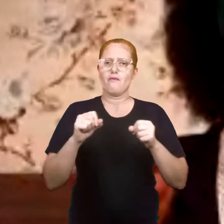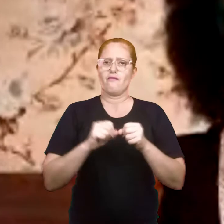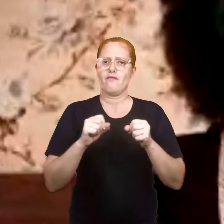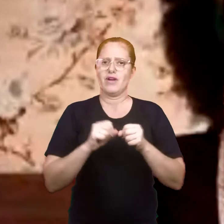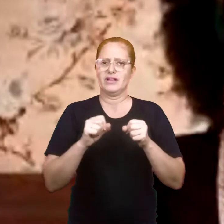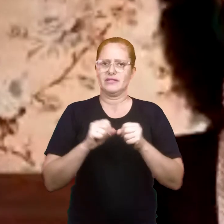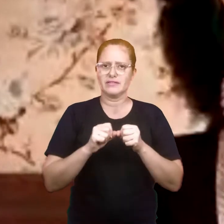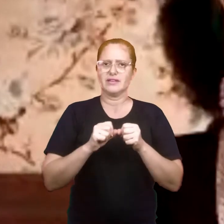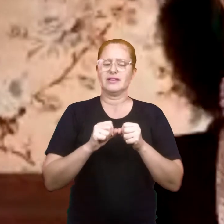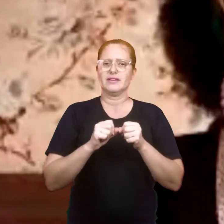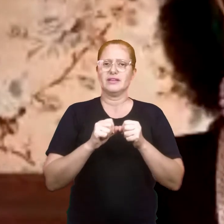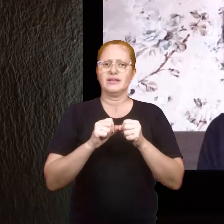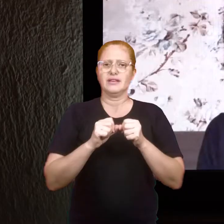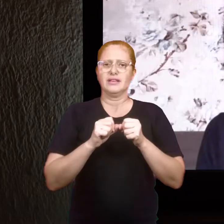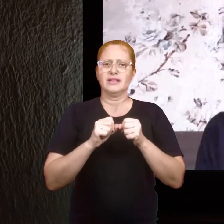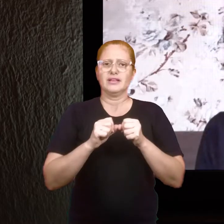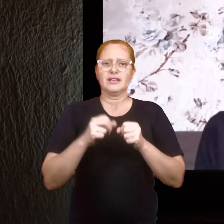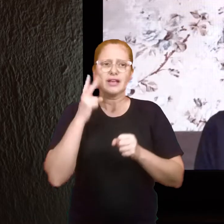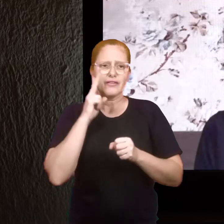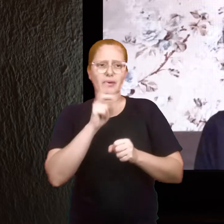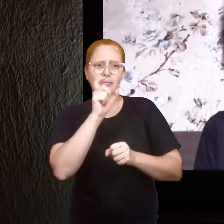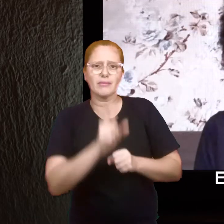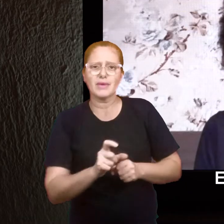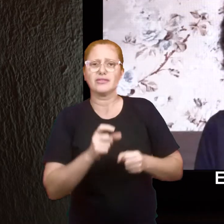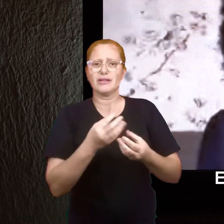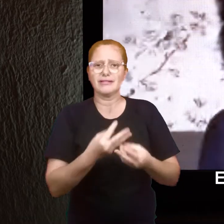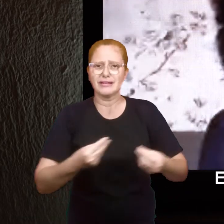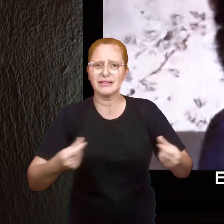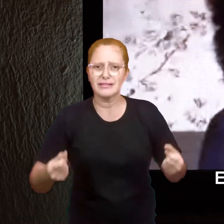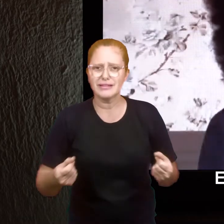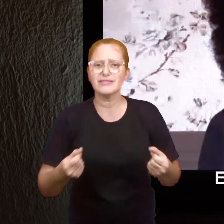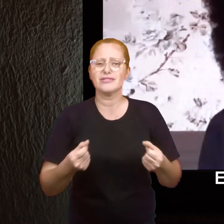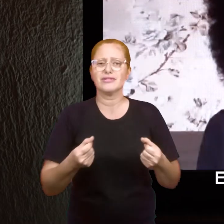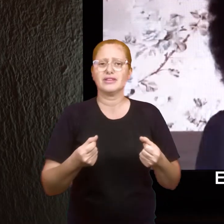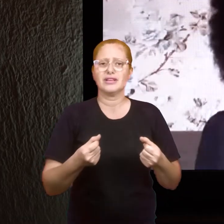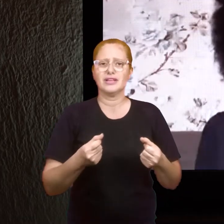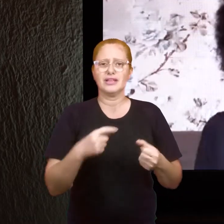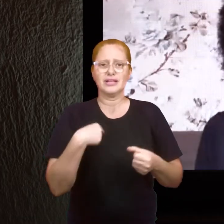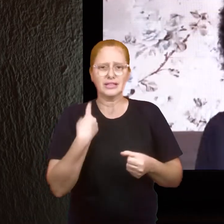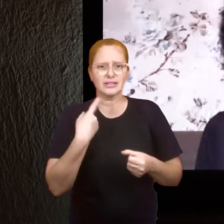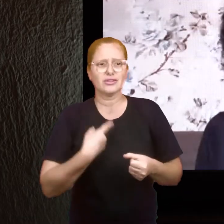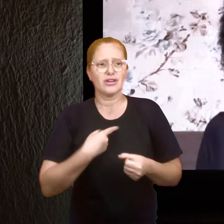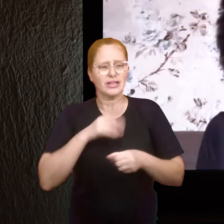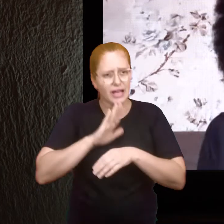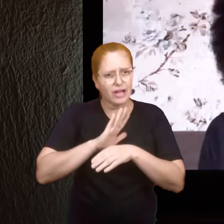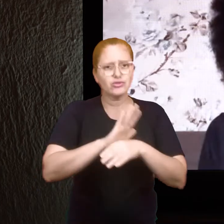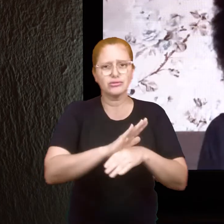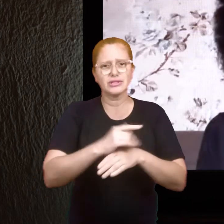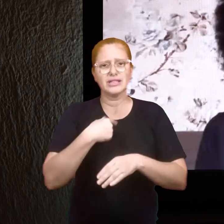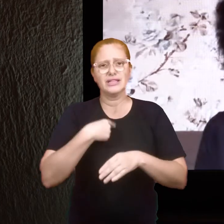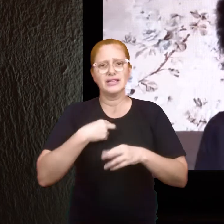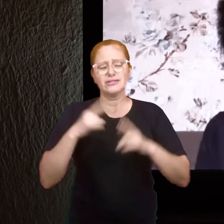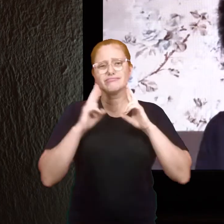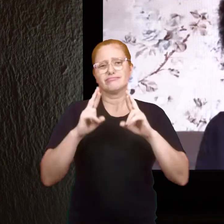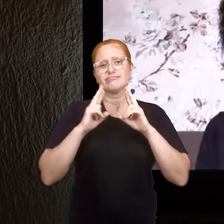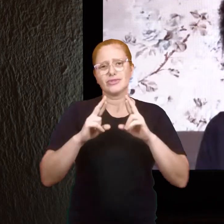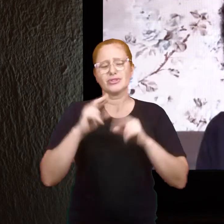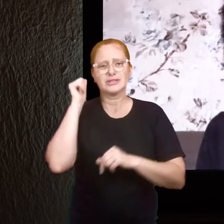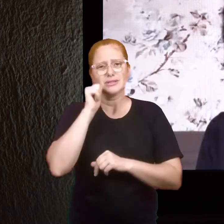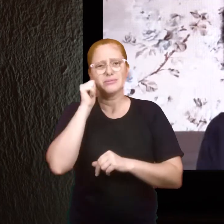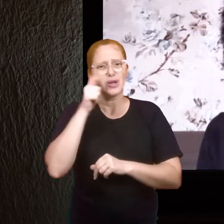pessoas em situação de vulnerabilidade. Que eu torço com todas as minhas forças para que essa menina consiga viver